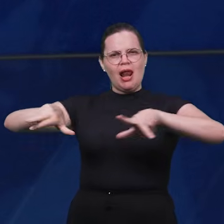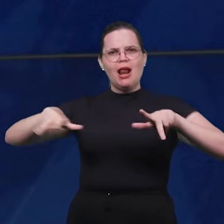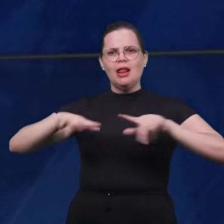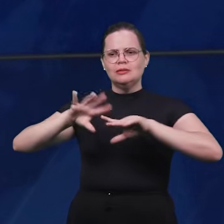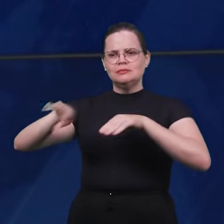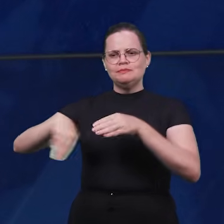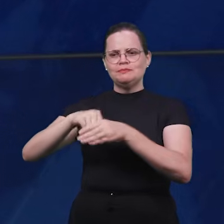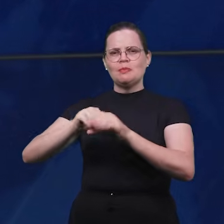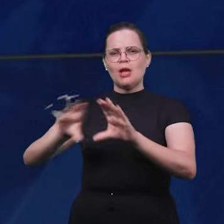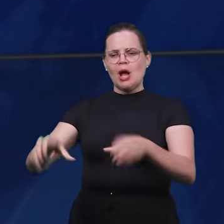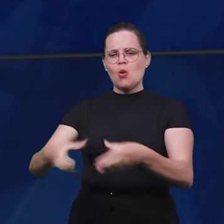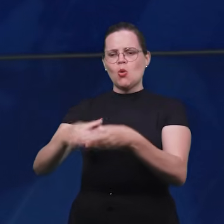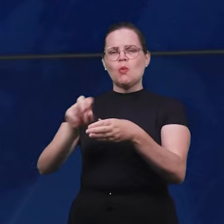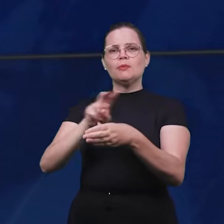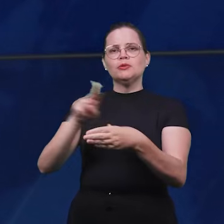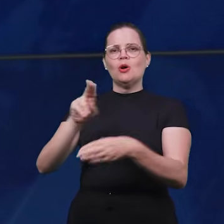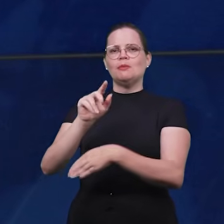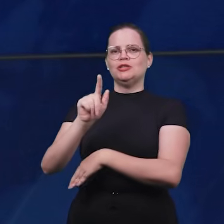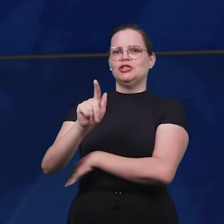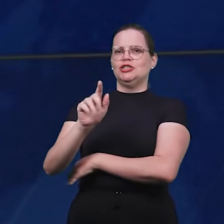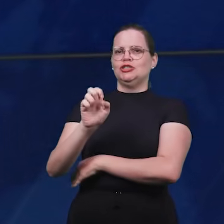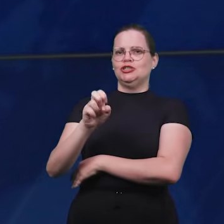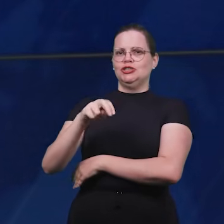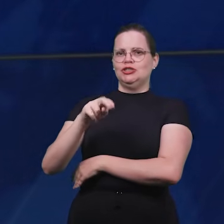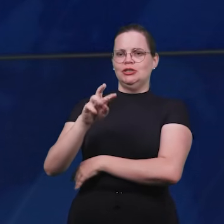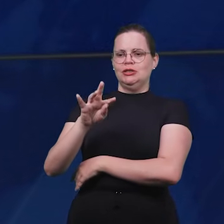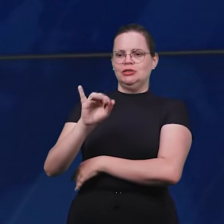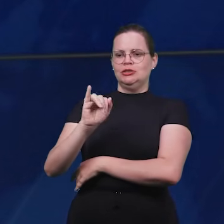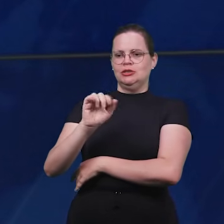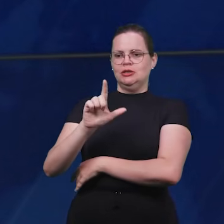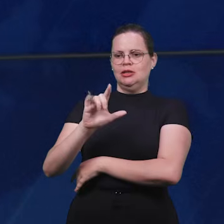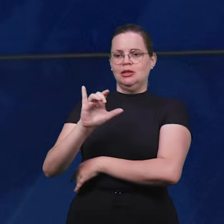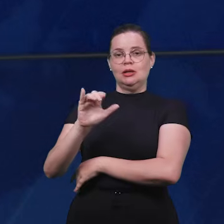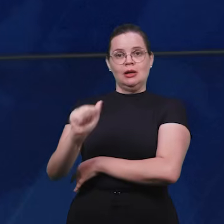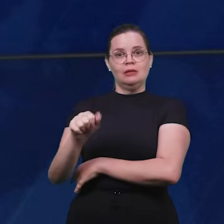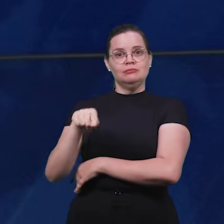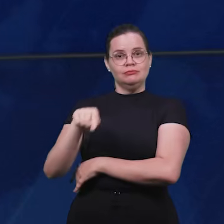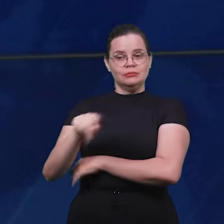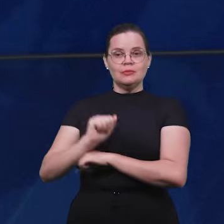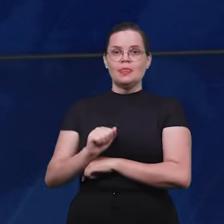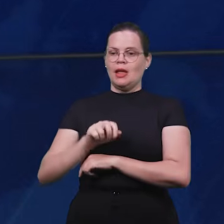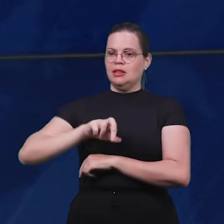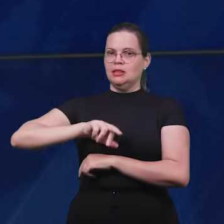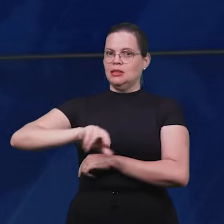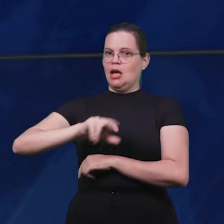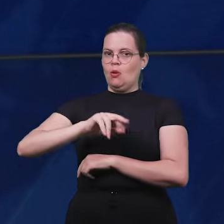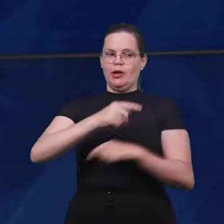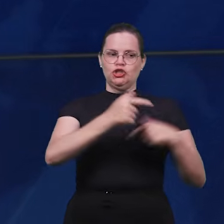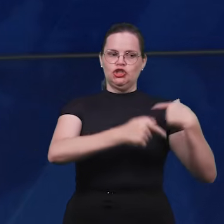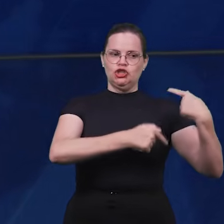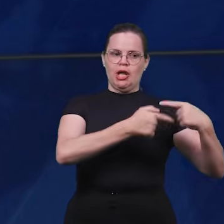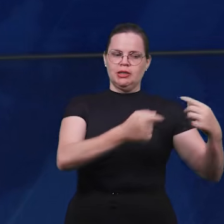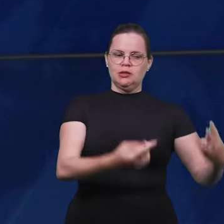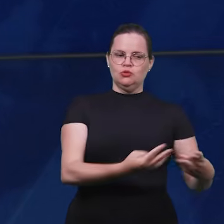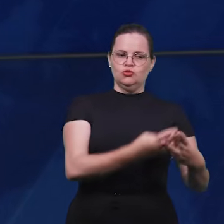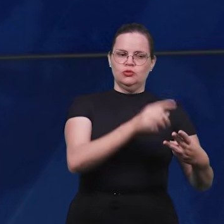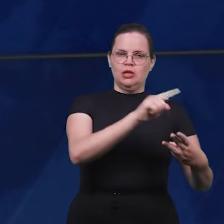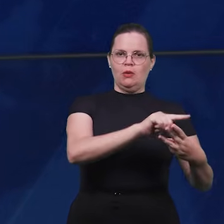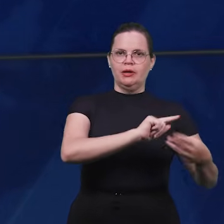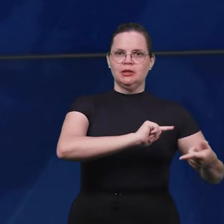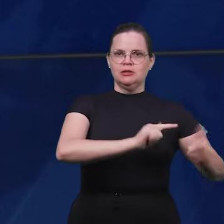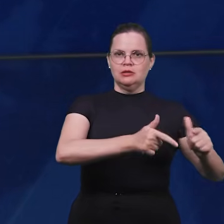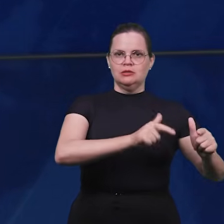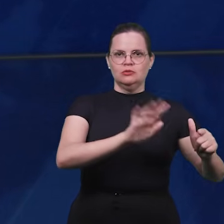não estavam alcançadas pela aliança de Deus com os descendentes de Jacó, mas pela nova aliança de Deus